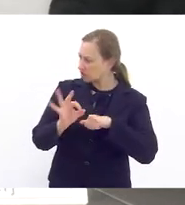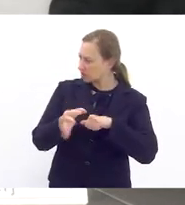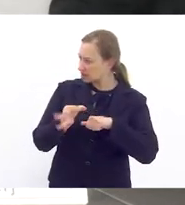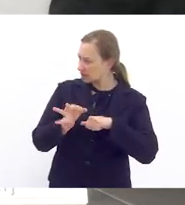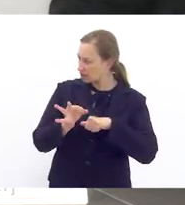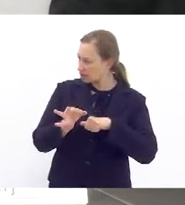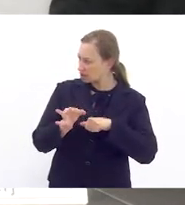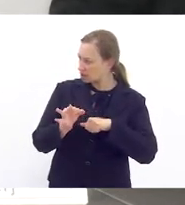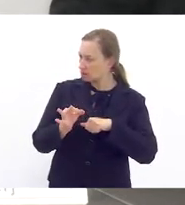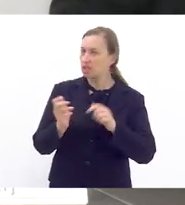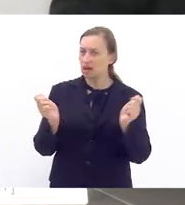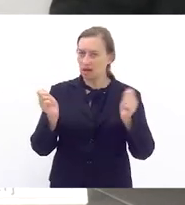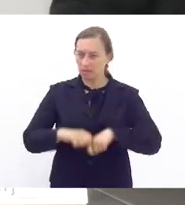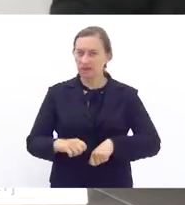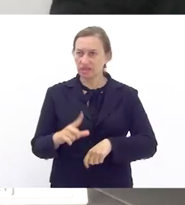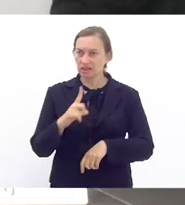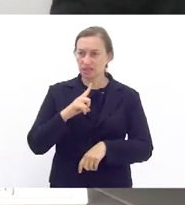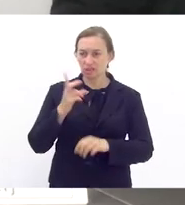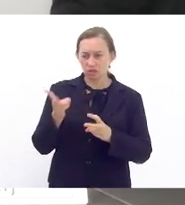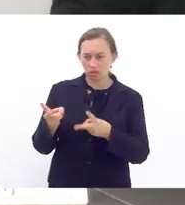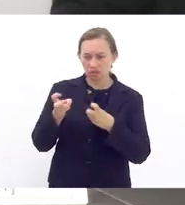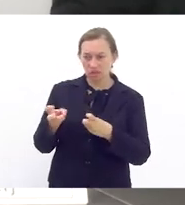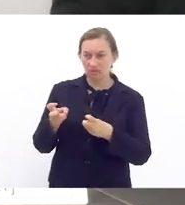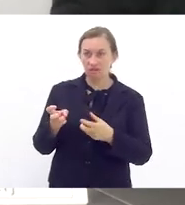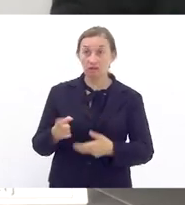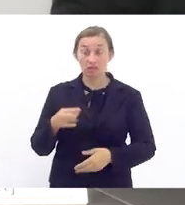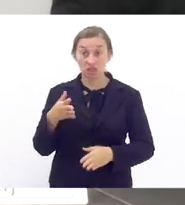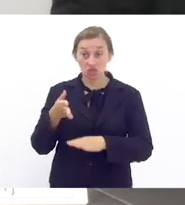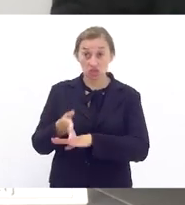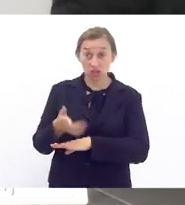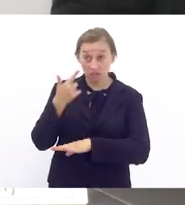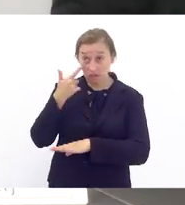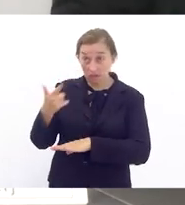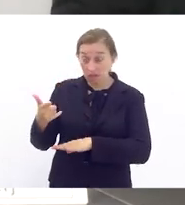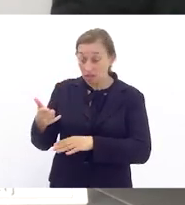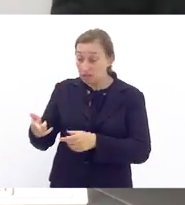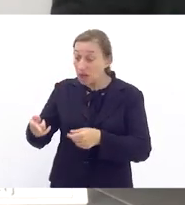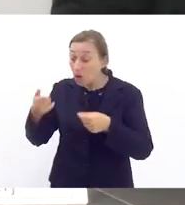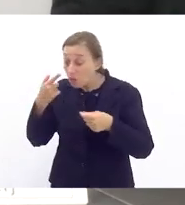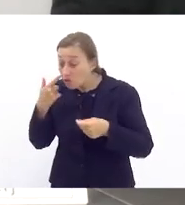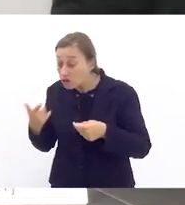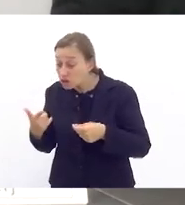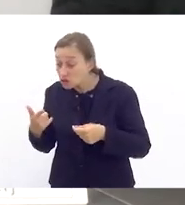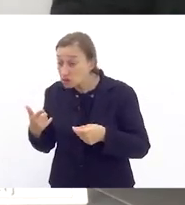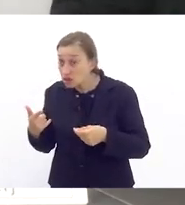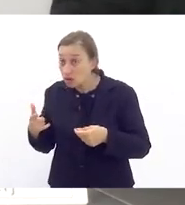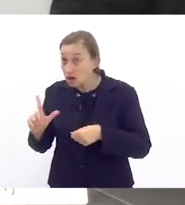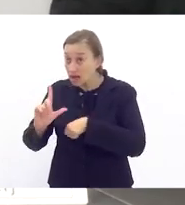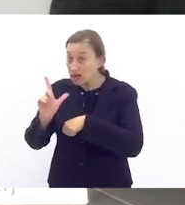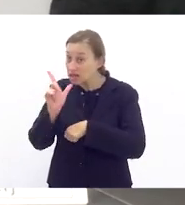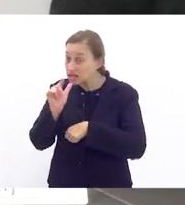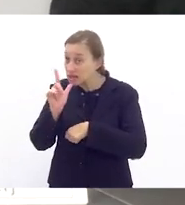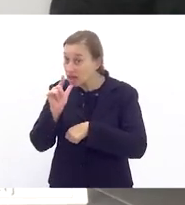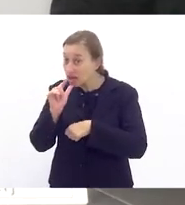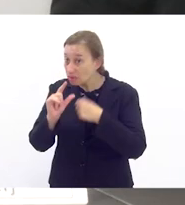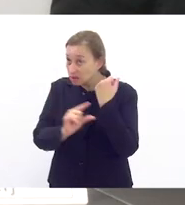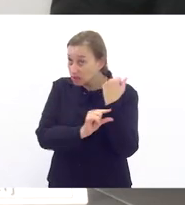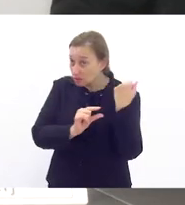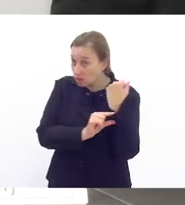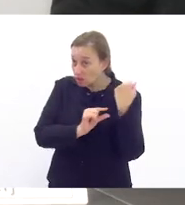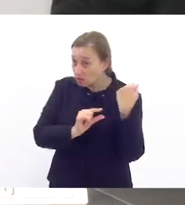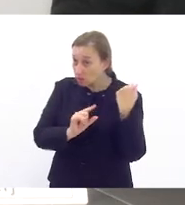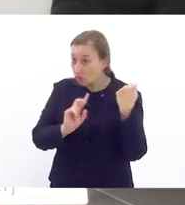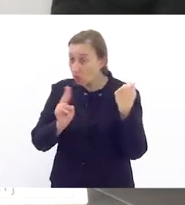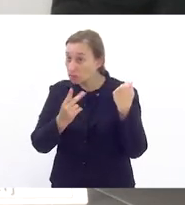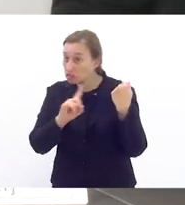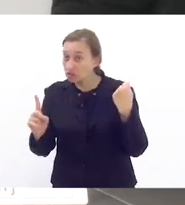seja capacitado para isso. É simples. Você chega ali, se eu abrir, eu meço na hora e falo, essa água é a que está no rótulo ou não é a que está no